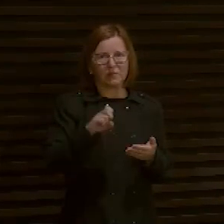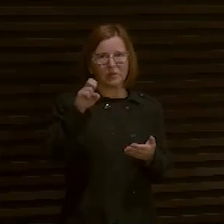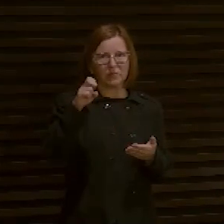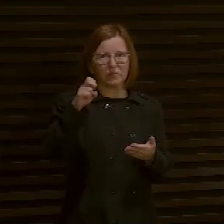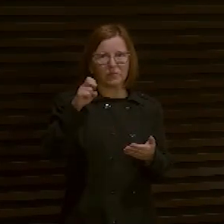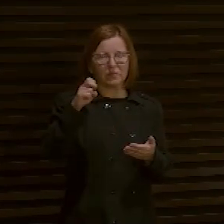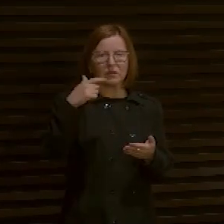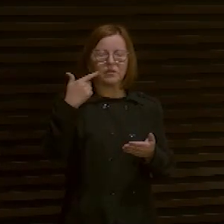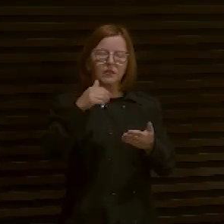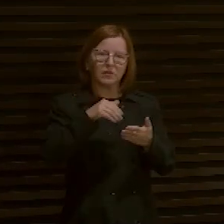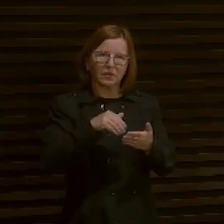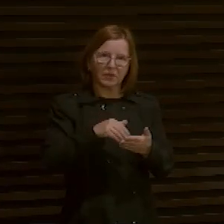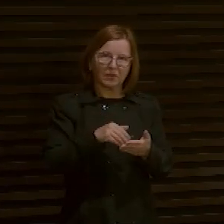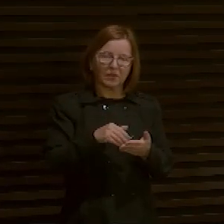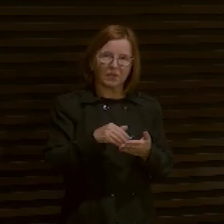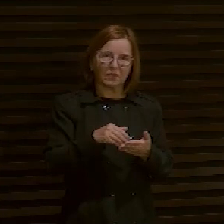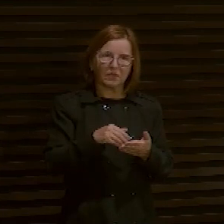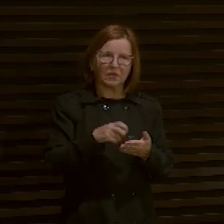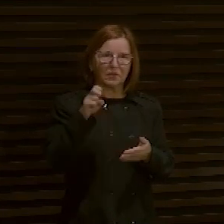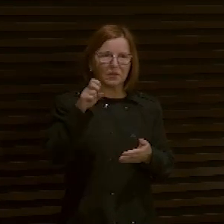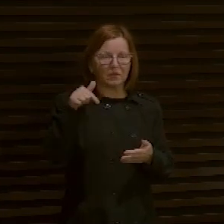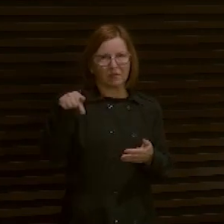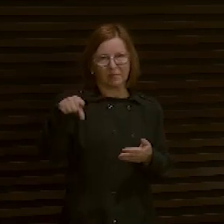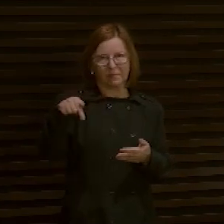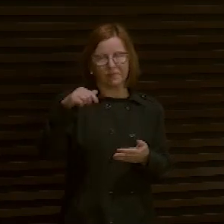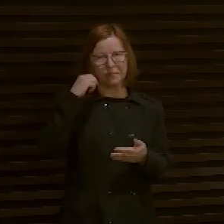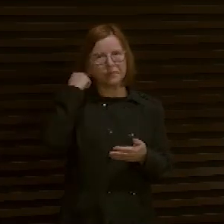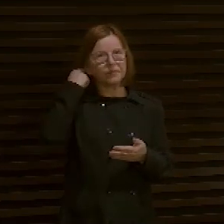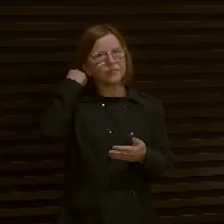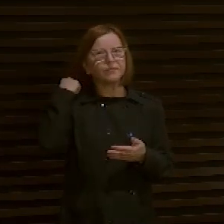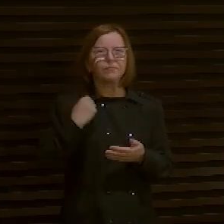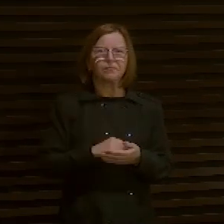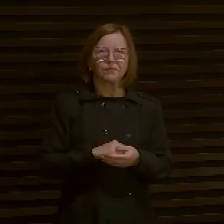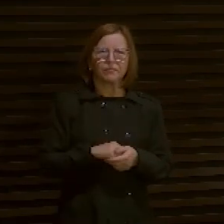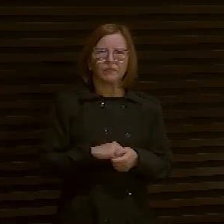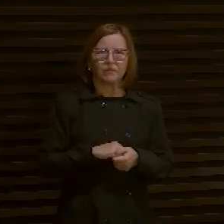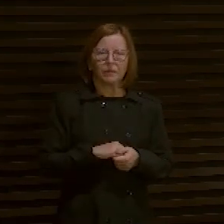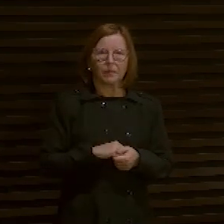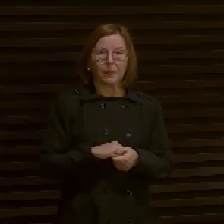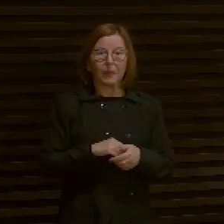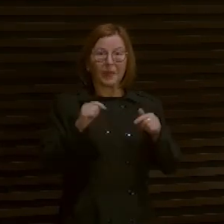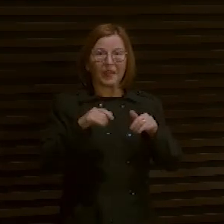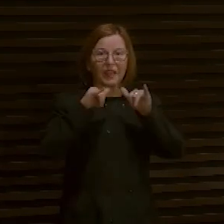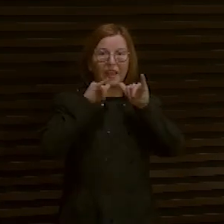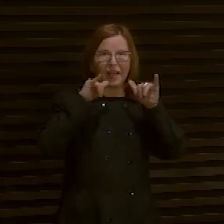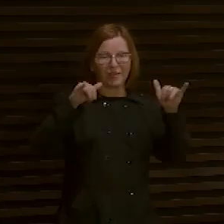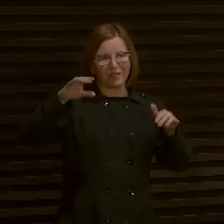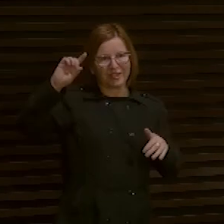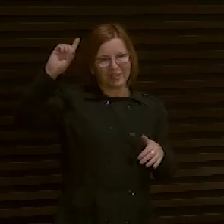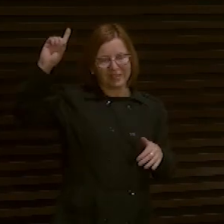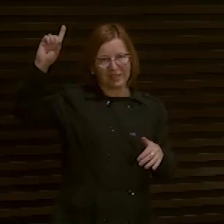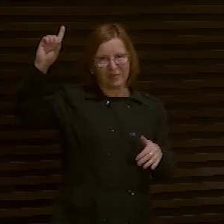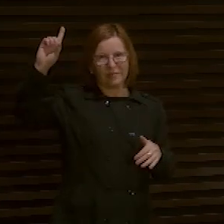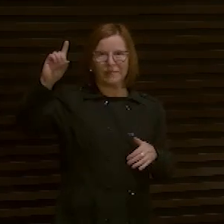ao 57. Deuteronômio, capítulo 28, dos 52 ao 57. Aqui é o aviso de Deus para o povo